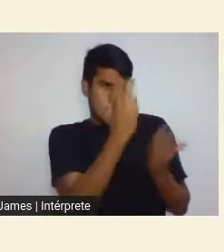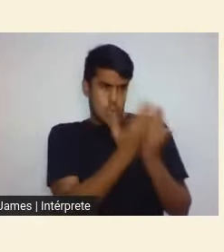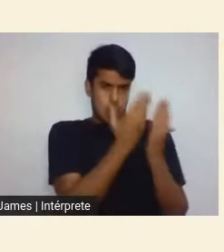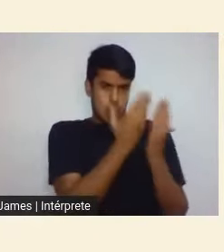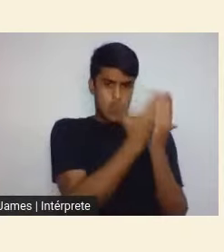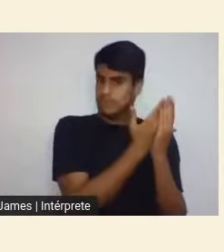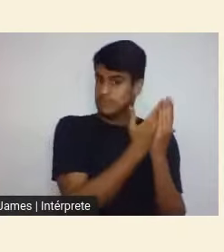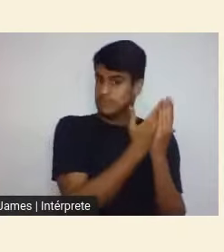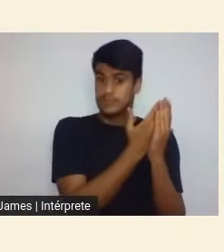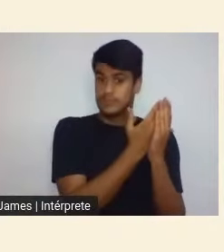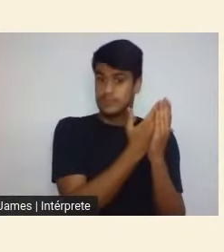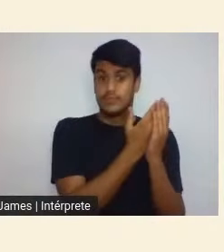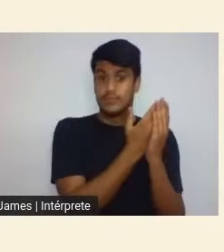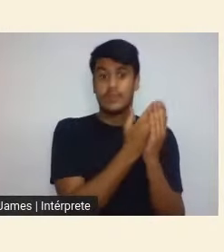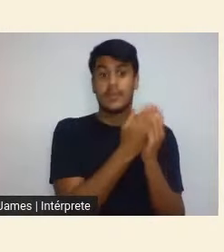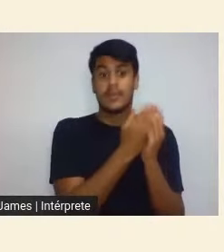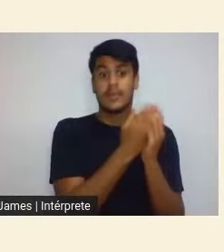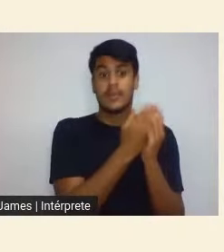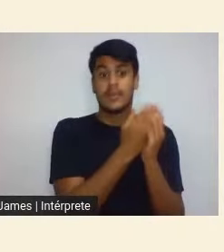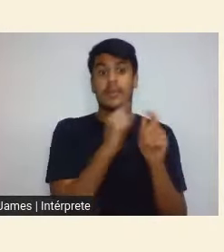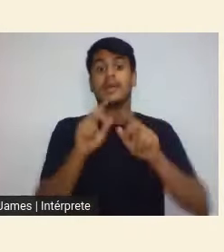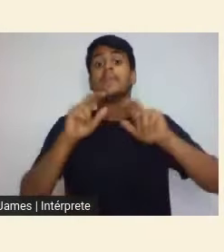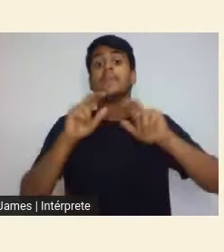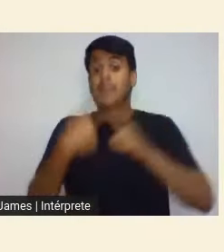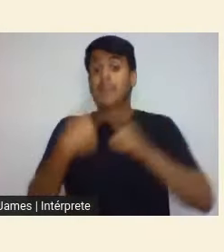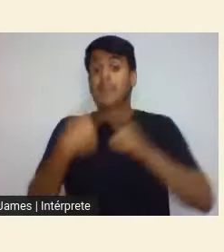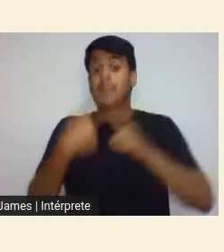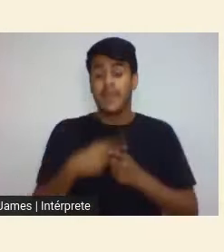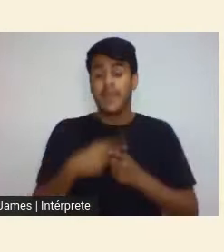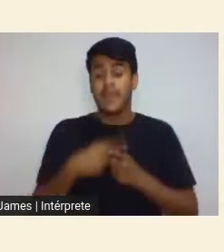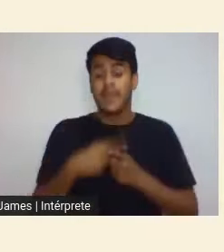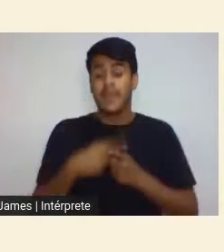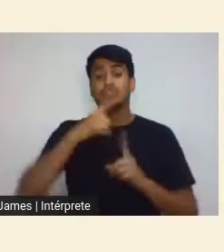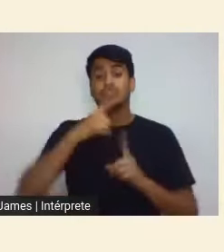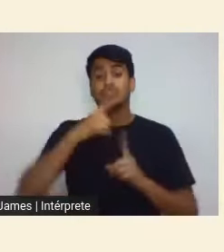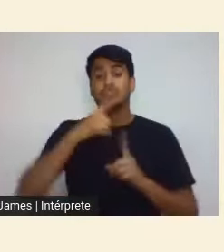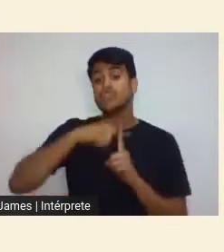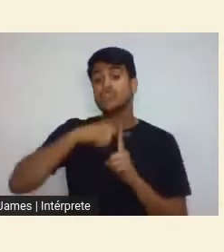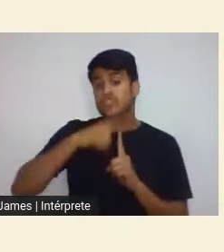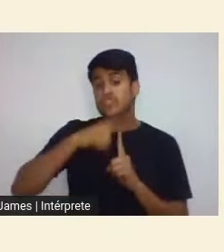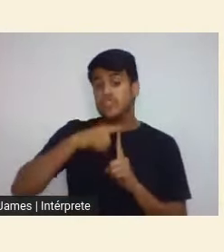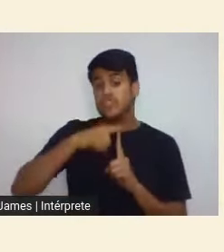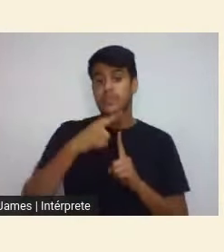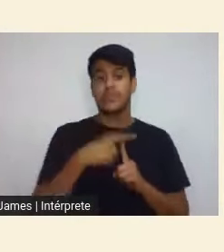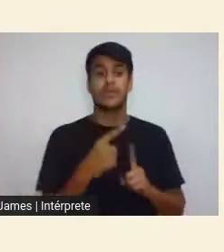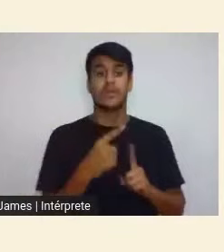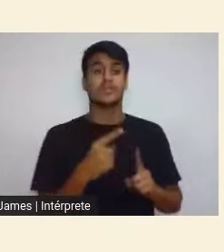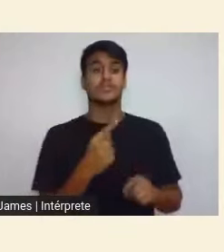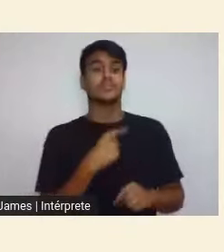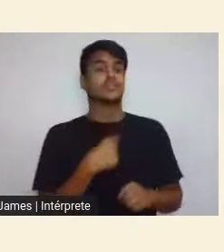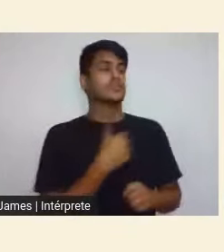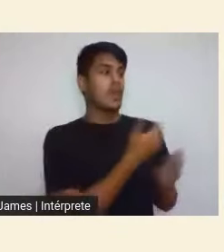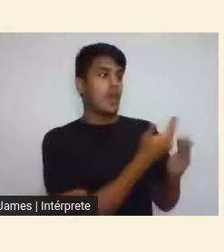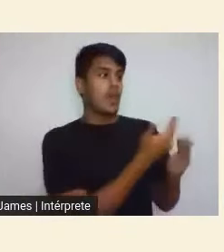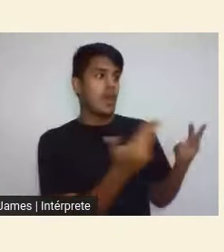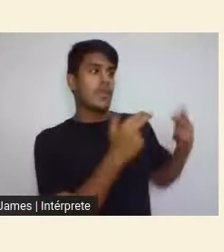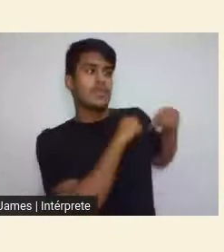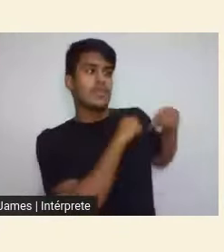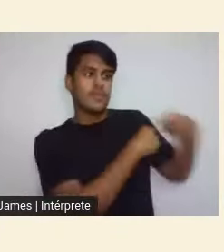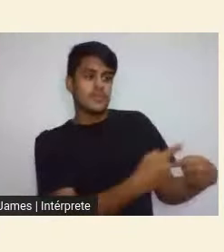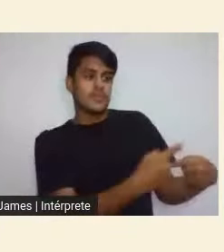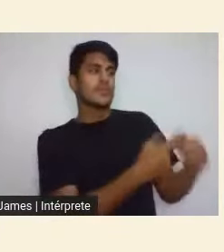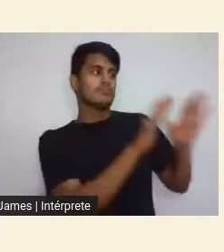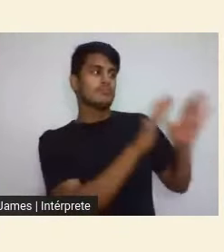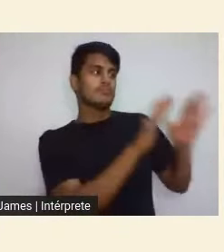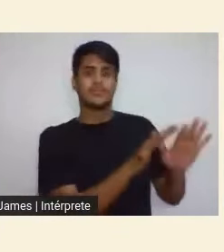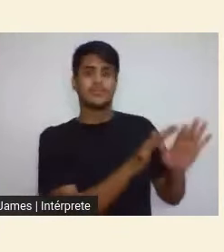tão somente como uma espécie de reserva de sólidas tradições e de um imenso